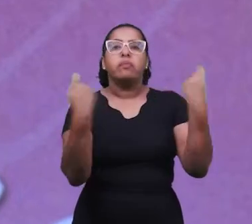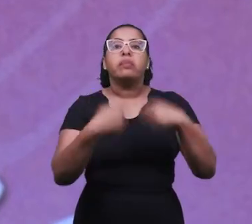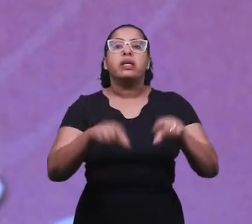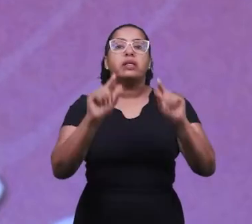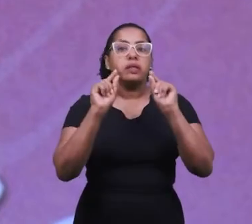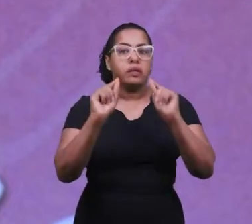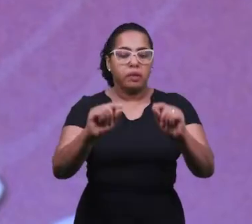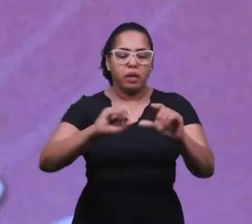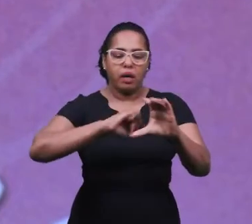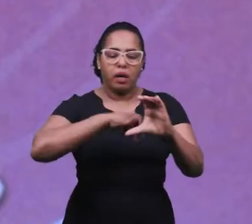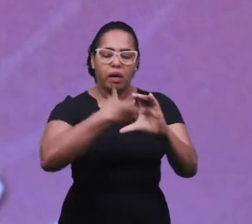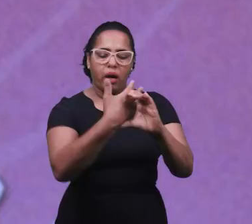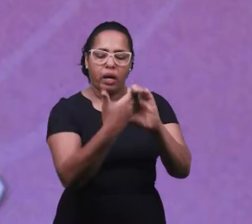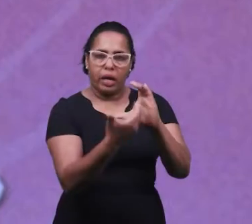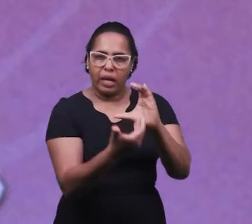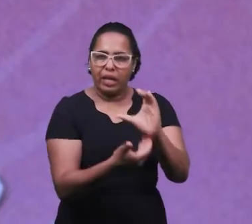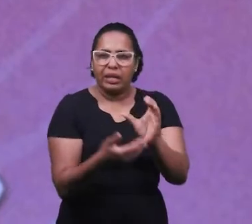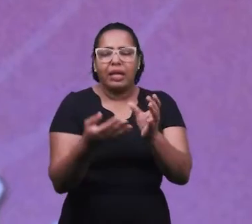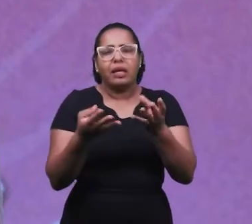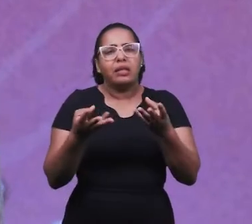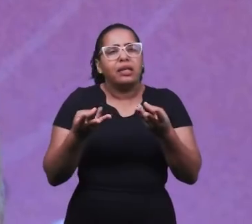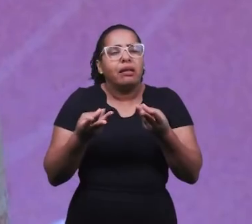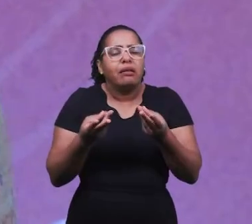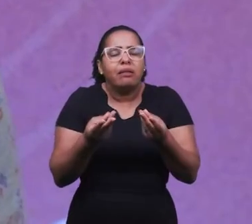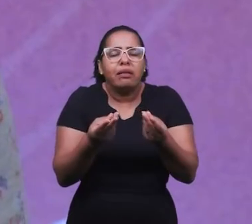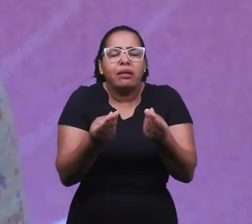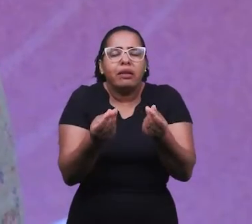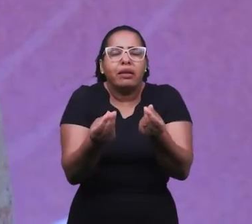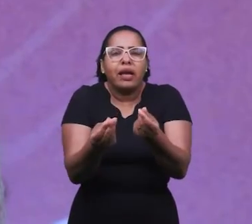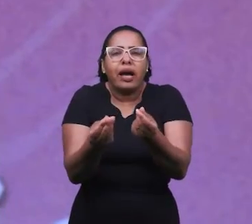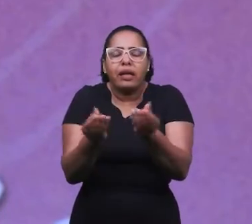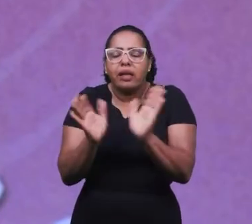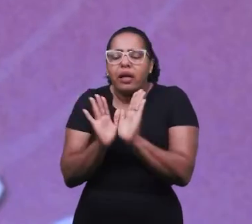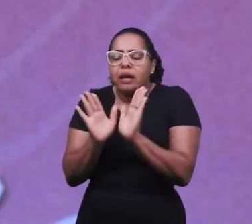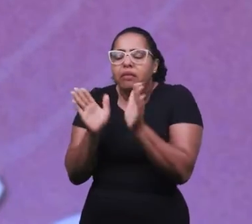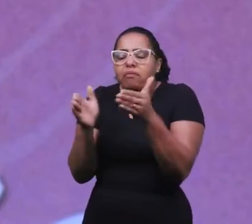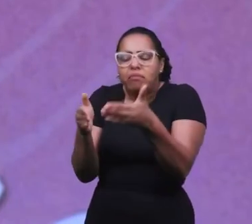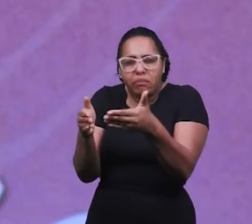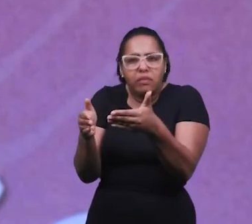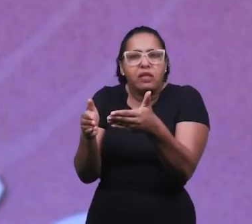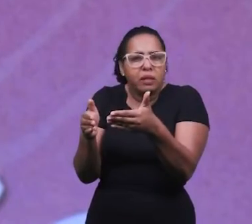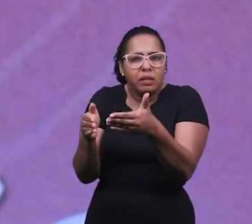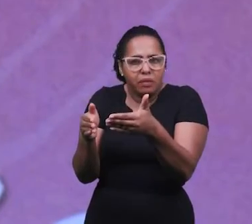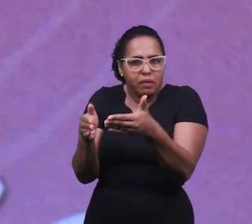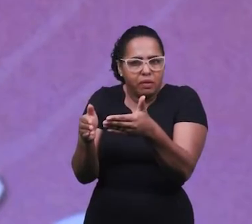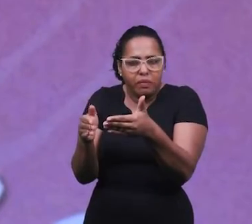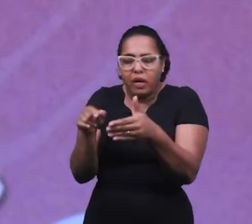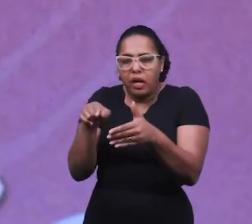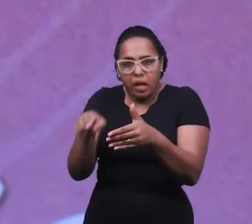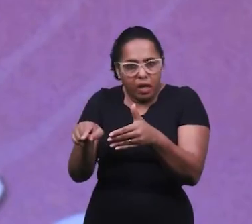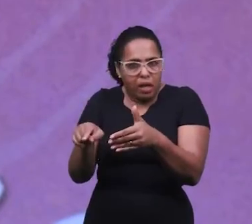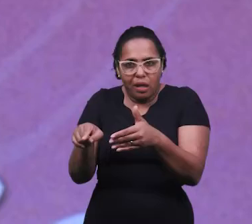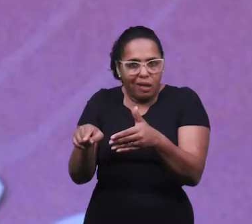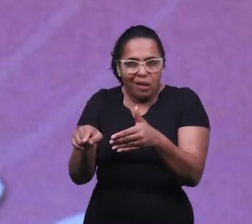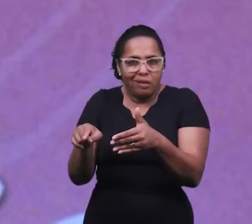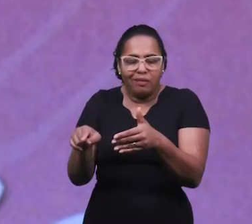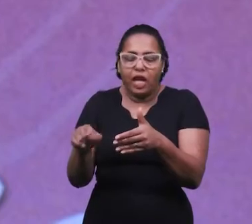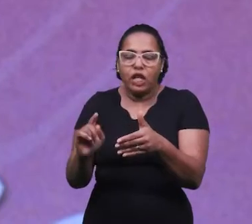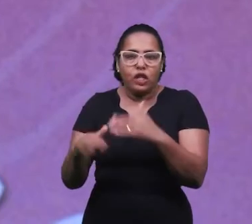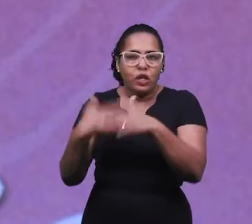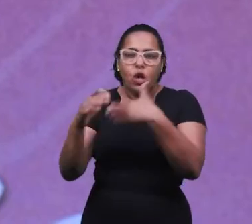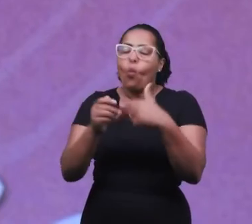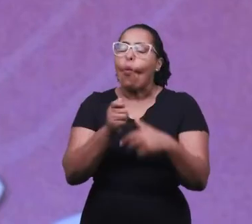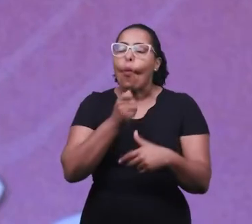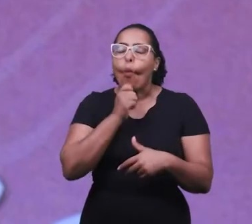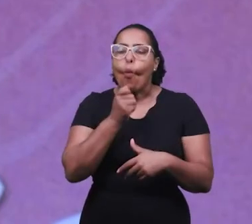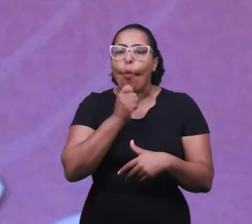vai precisar de características muito delicadas, muito específicas, que os adolescentes ainda não têm desenvolvidas,